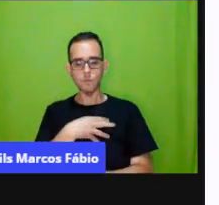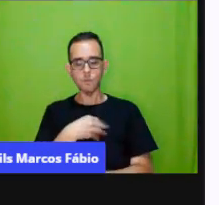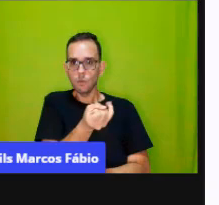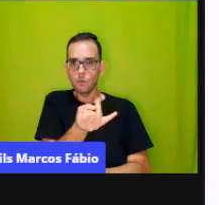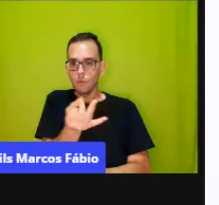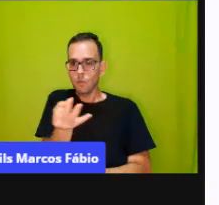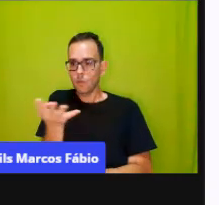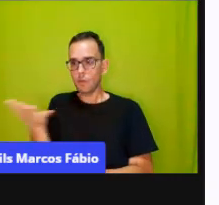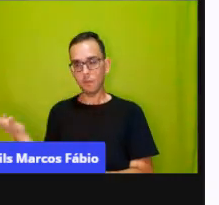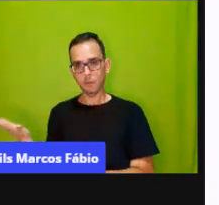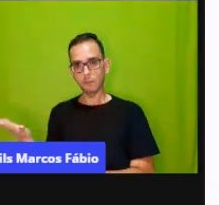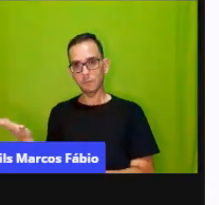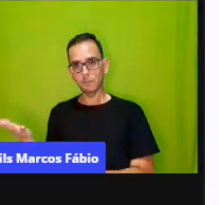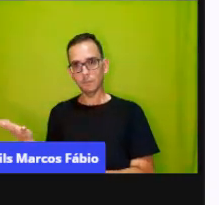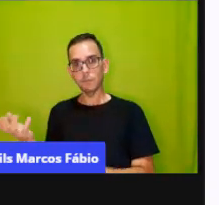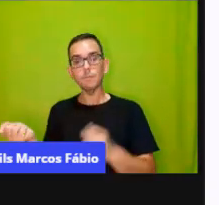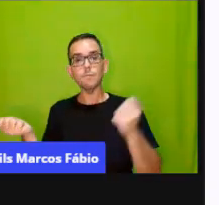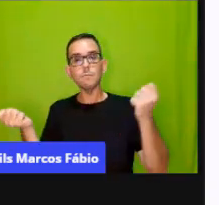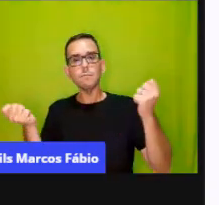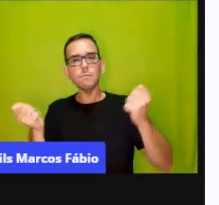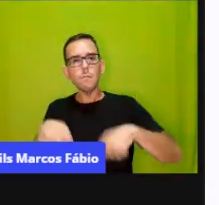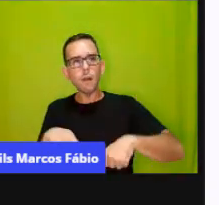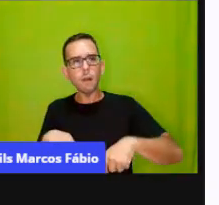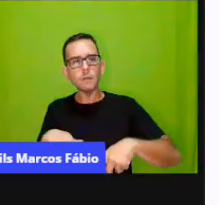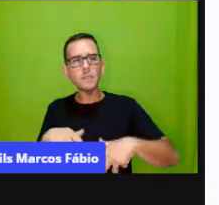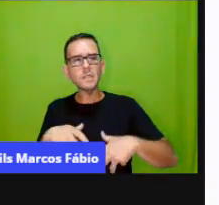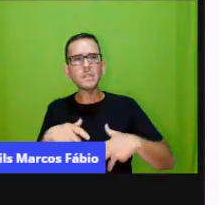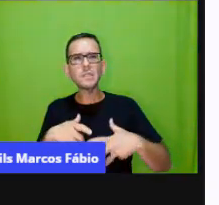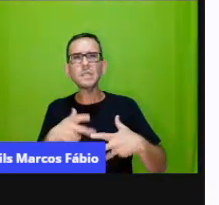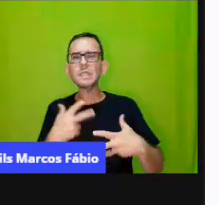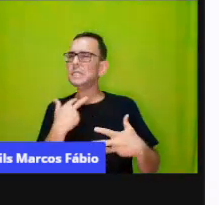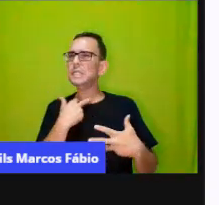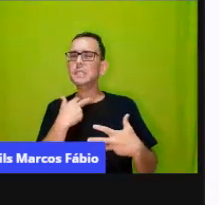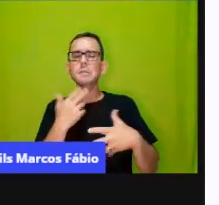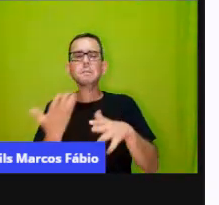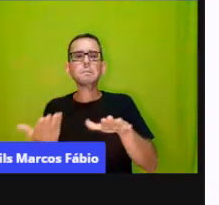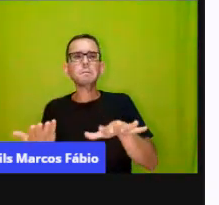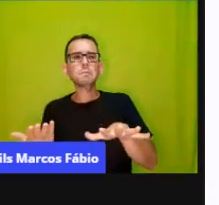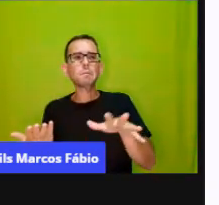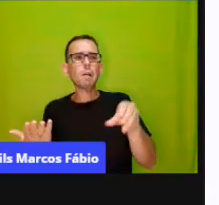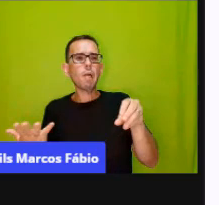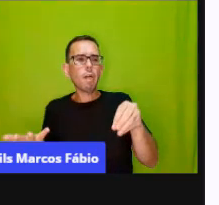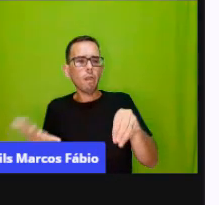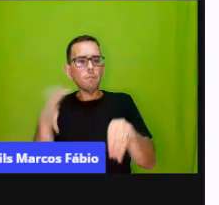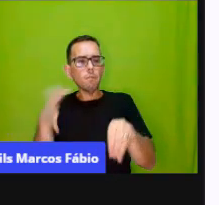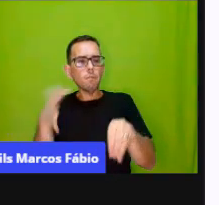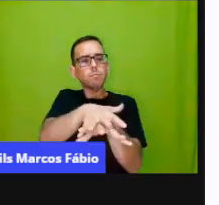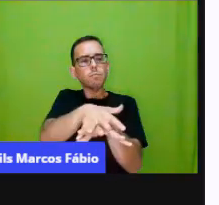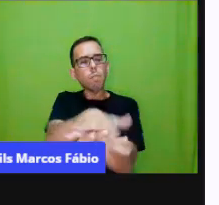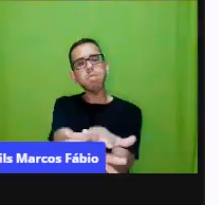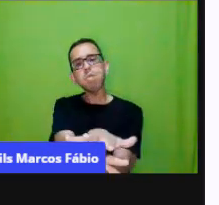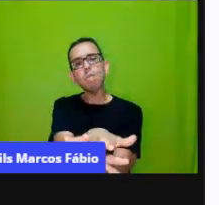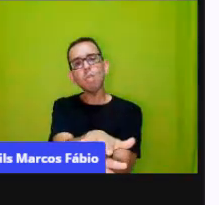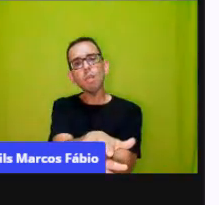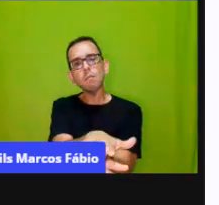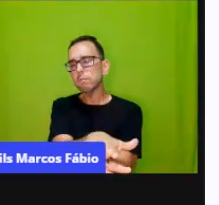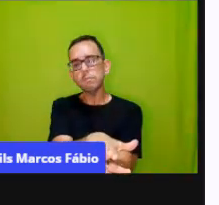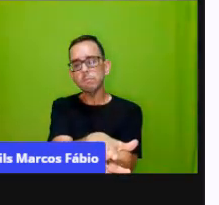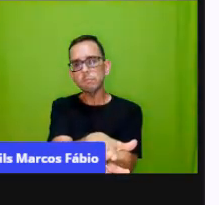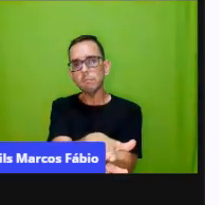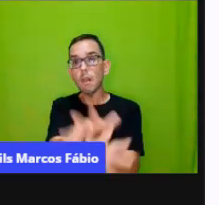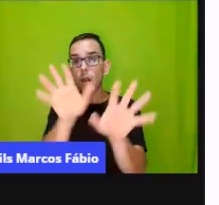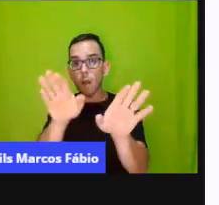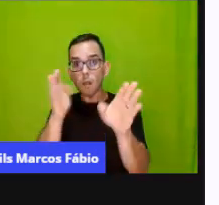os leitões, para que eles não sejam esmagados pela mãe. Então, sob o ponto de vista da psicologia